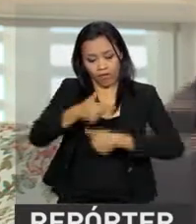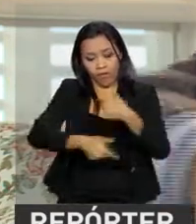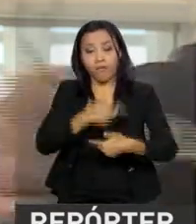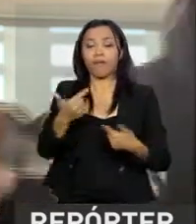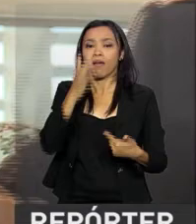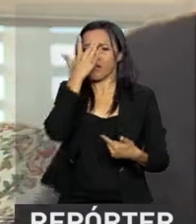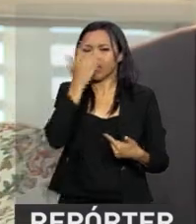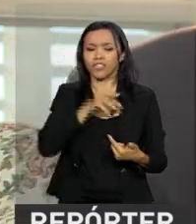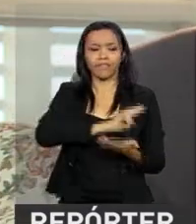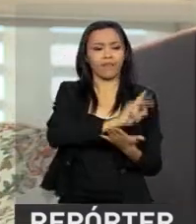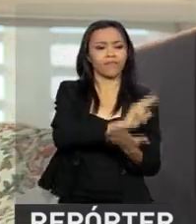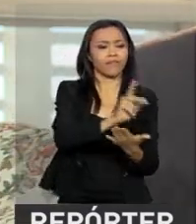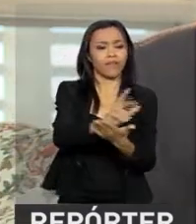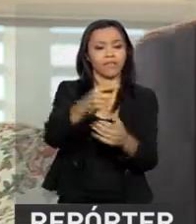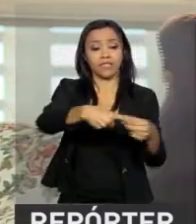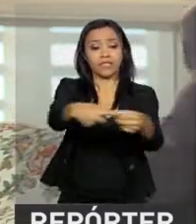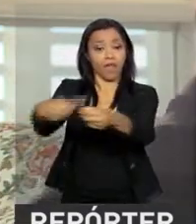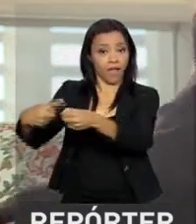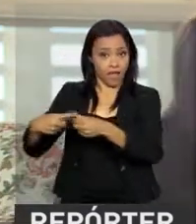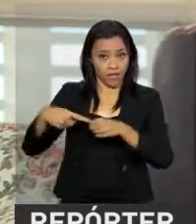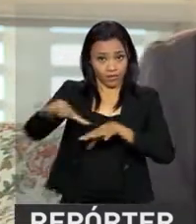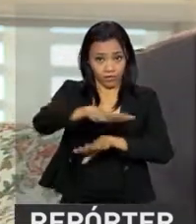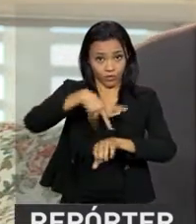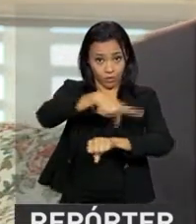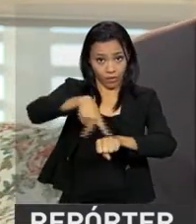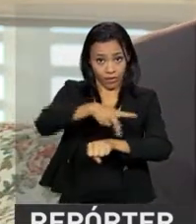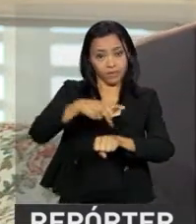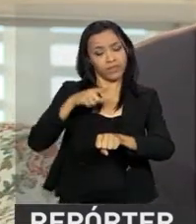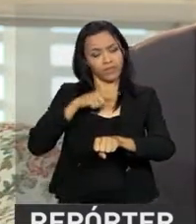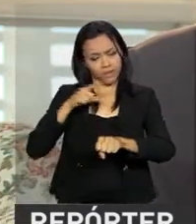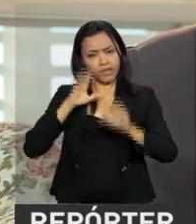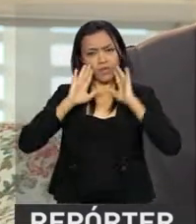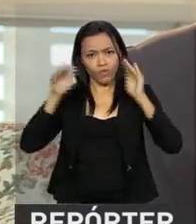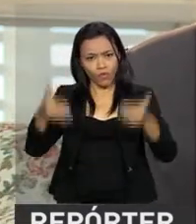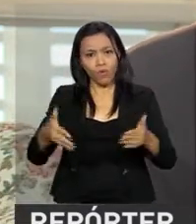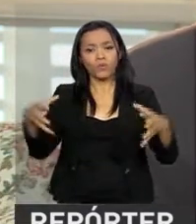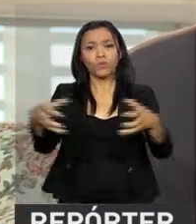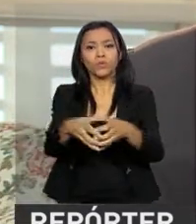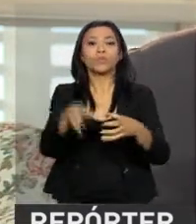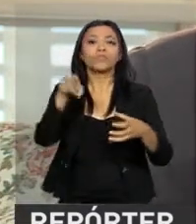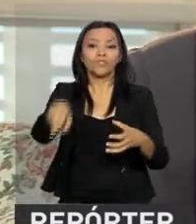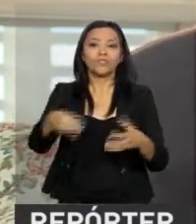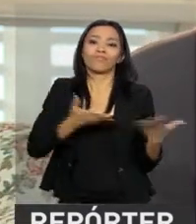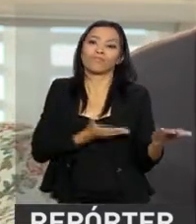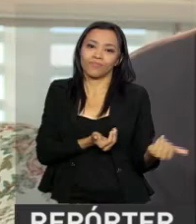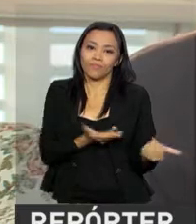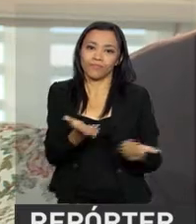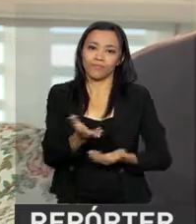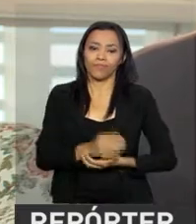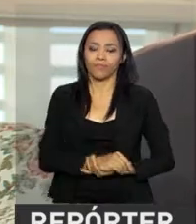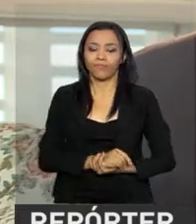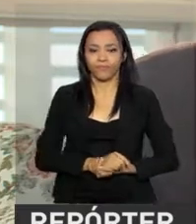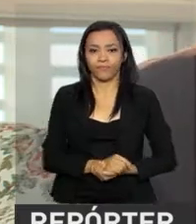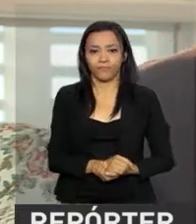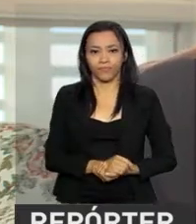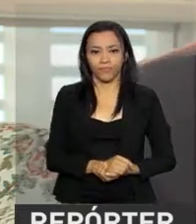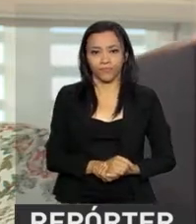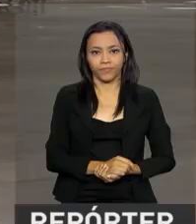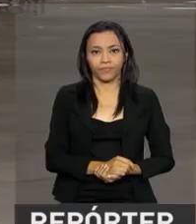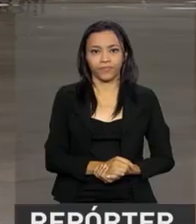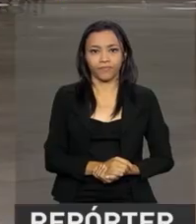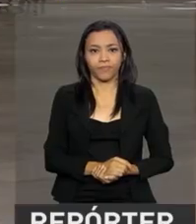por todo o país e também queremos que a cúpula tem o foco na juventude onde bento bn é preciso onde rio